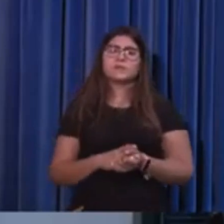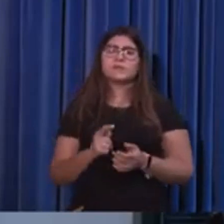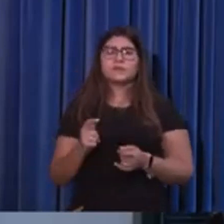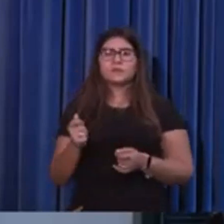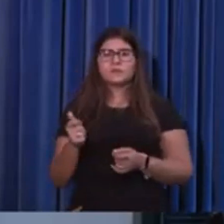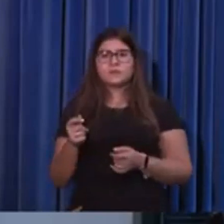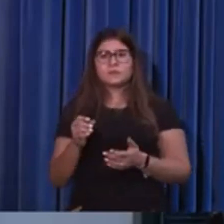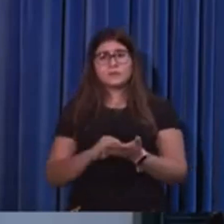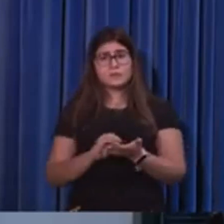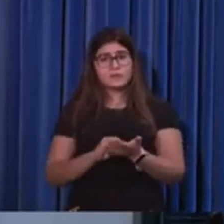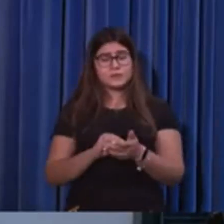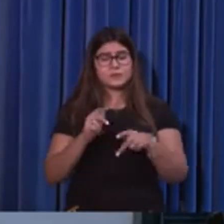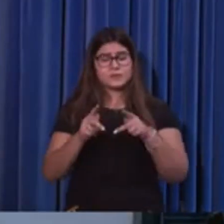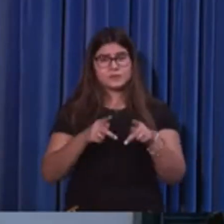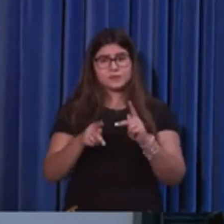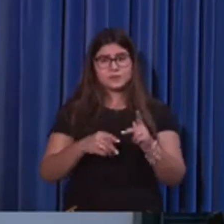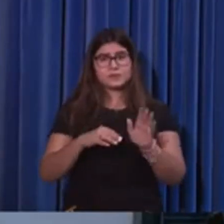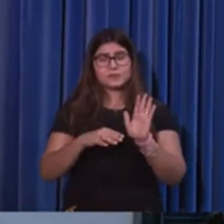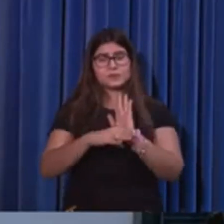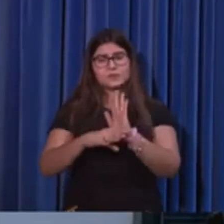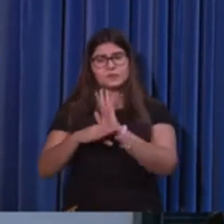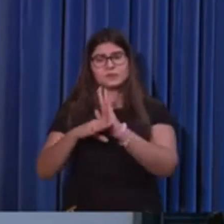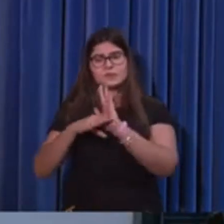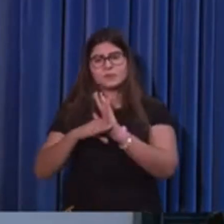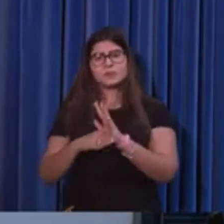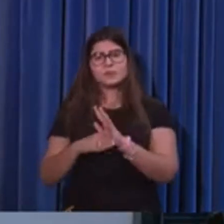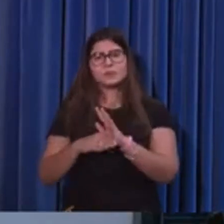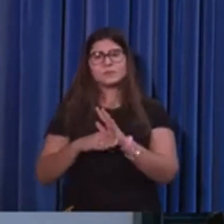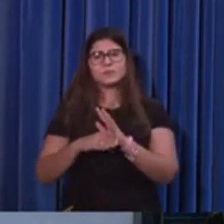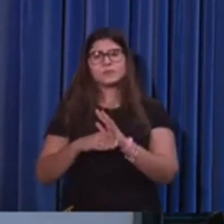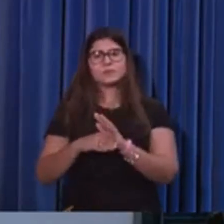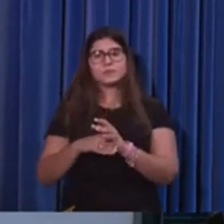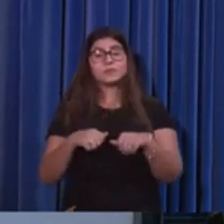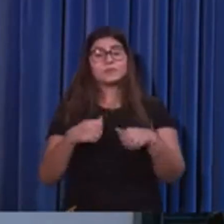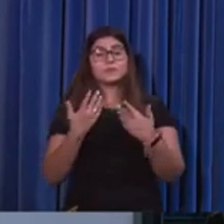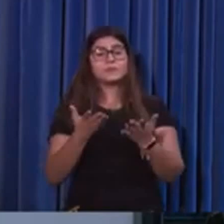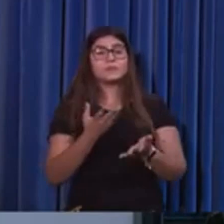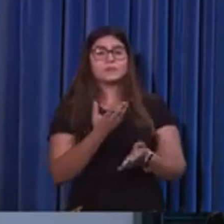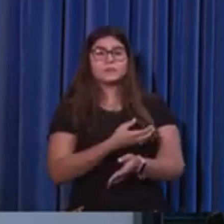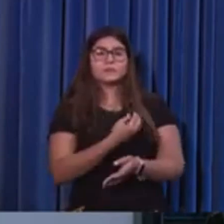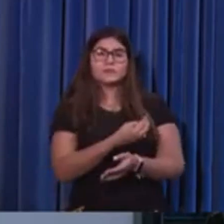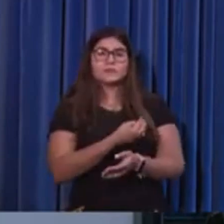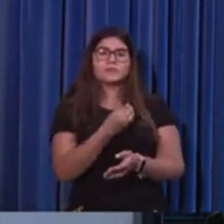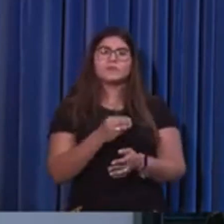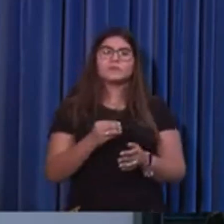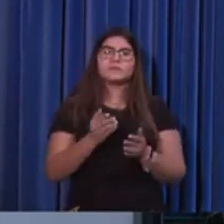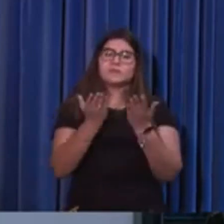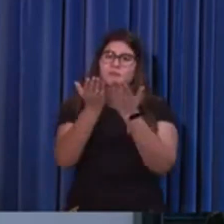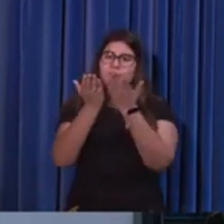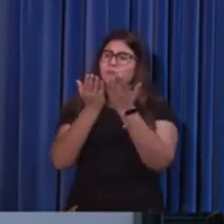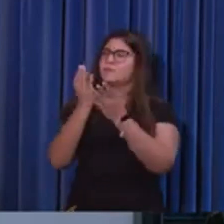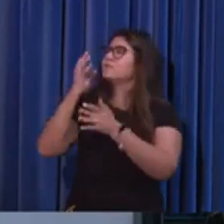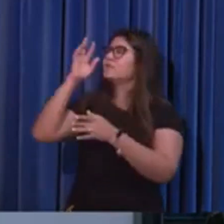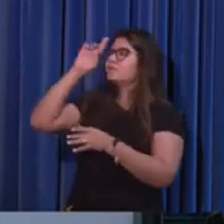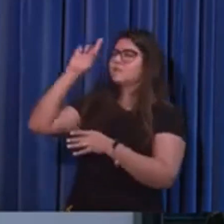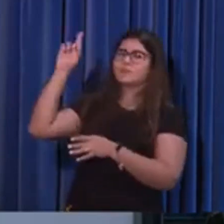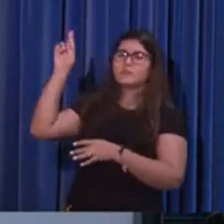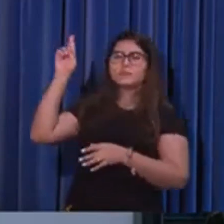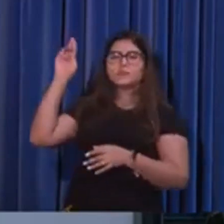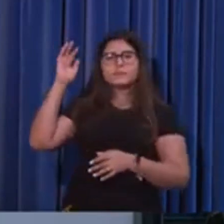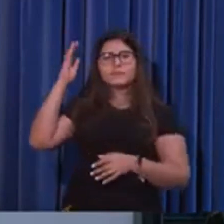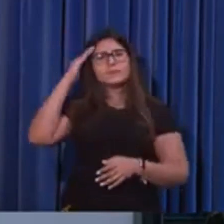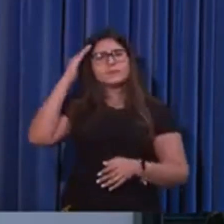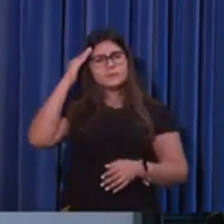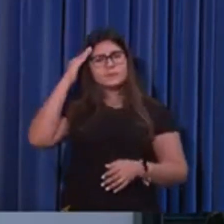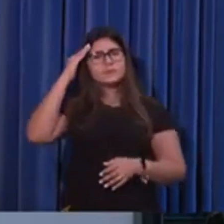não só se envolver, mas dar a vida para servir ao Senhor. Nós sabemos que são